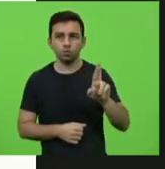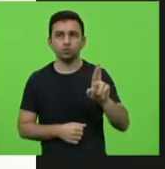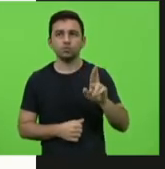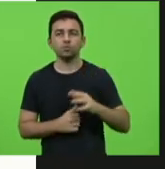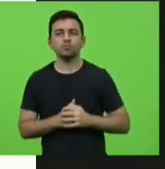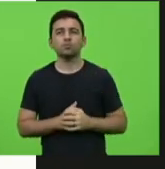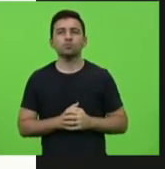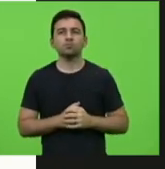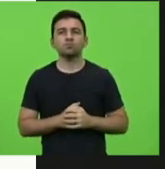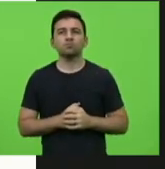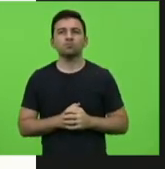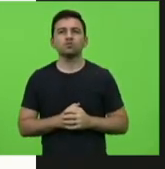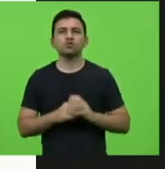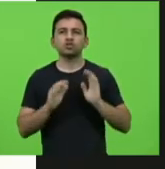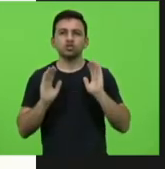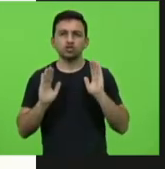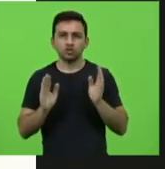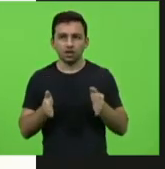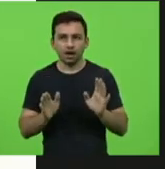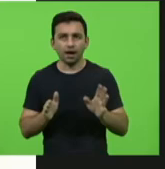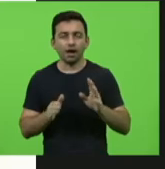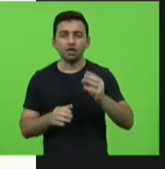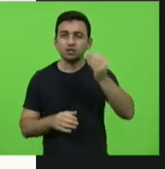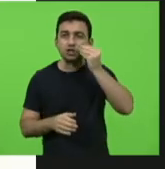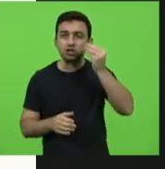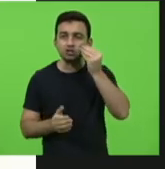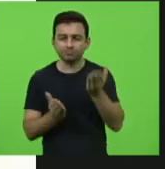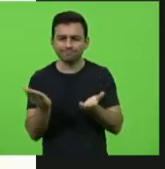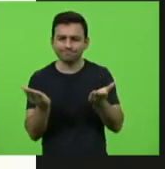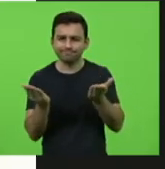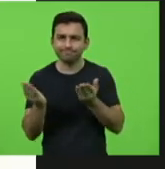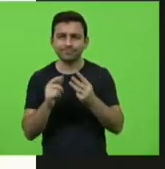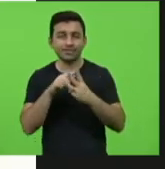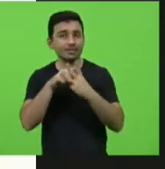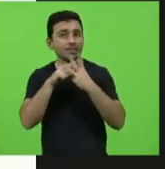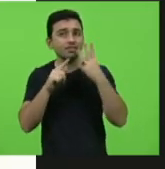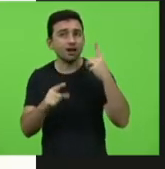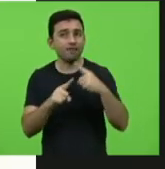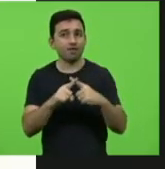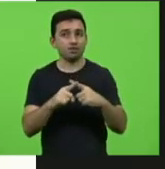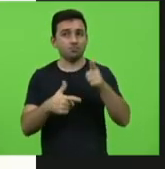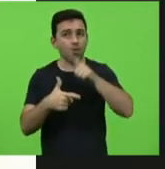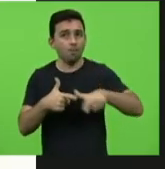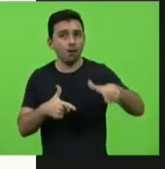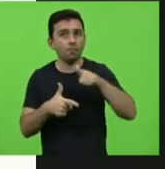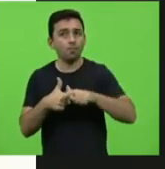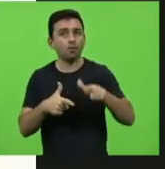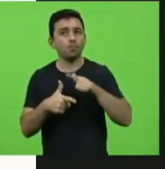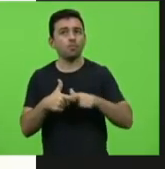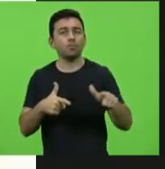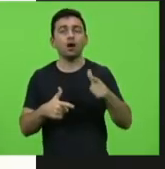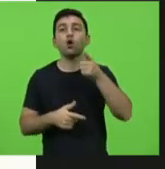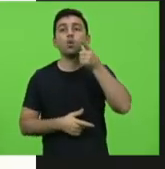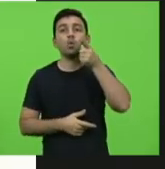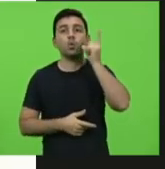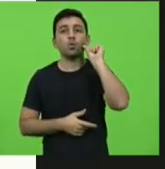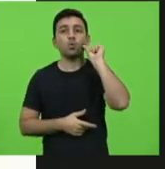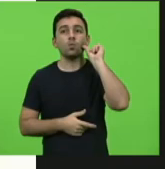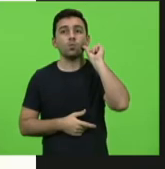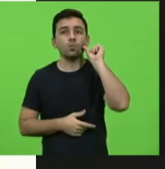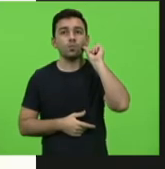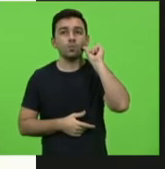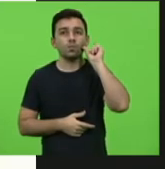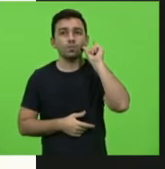Já se tentou por 3 vezes fazer a licitação, sempre houveram problemas com a licitação, e ontem, então,